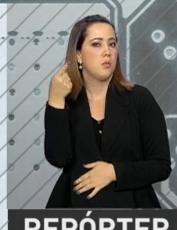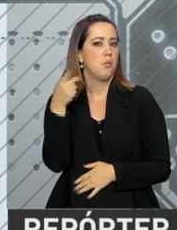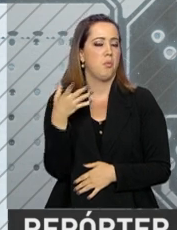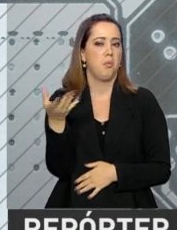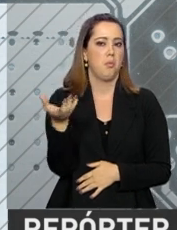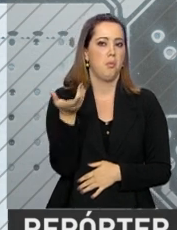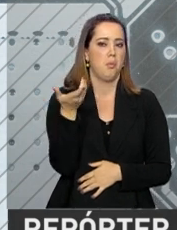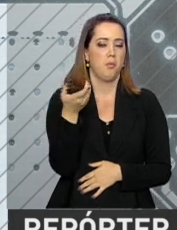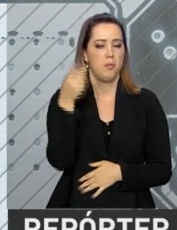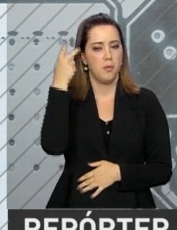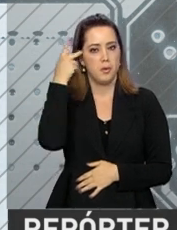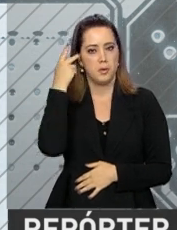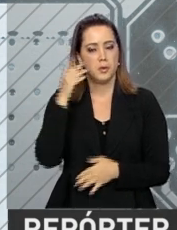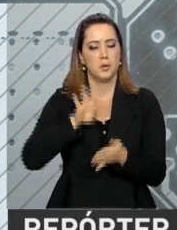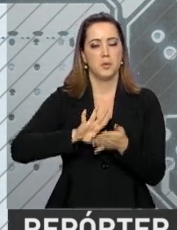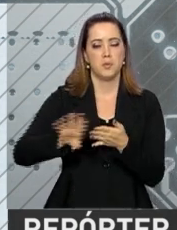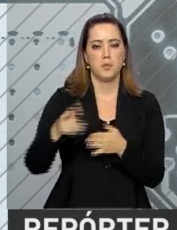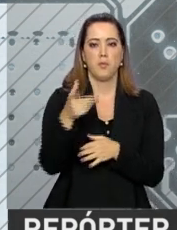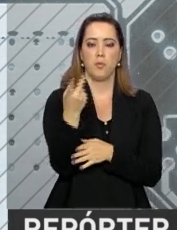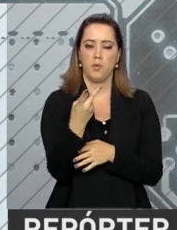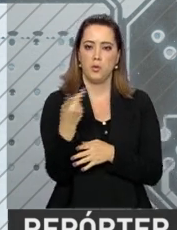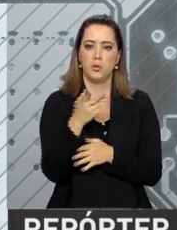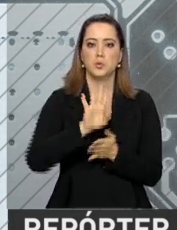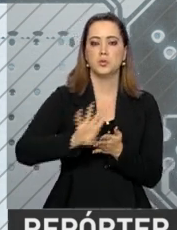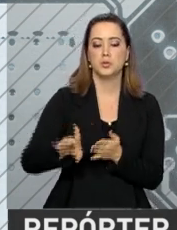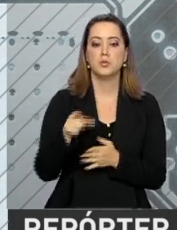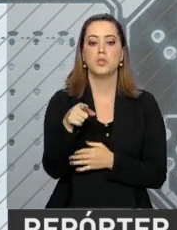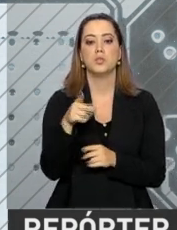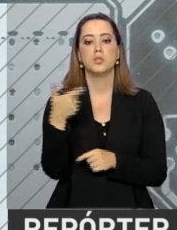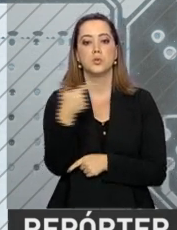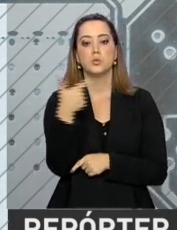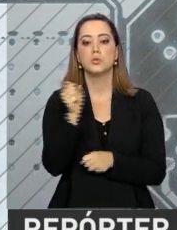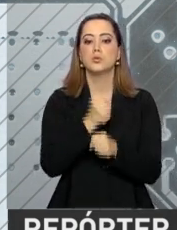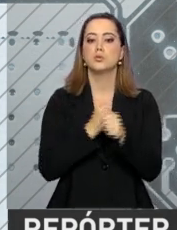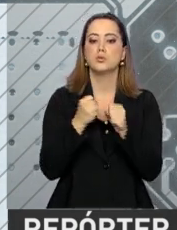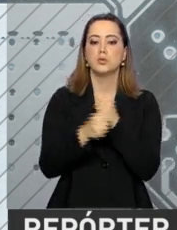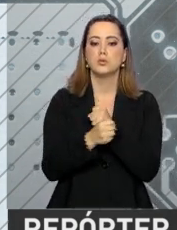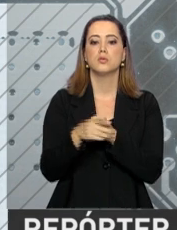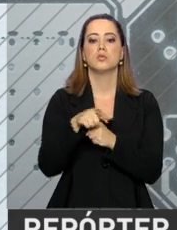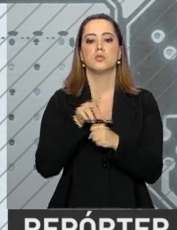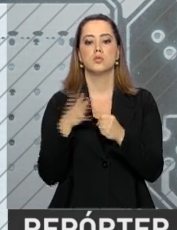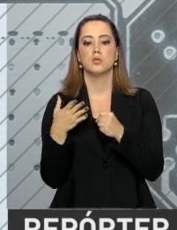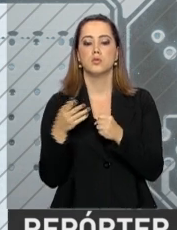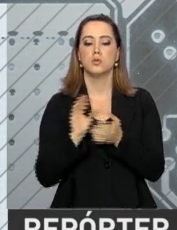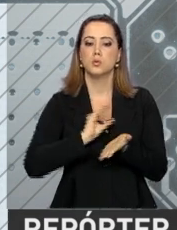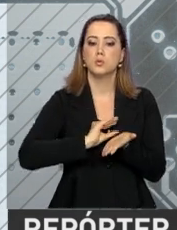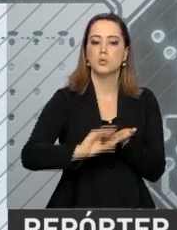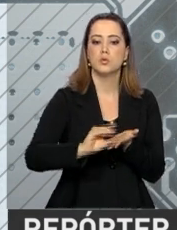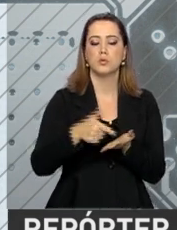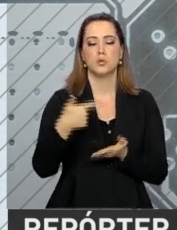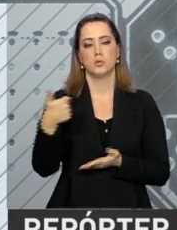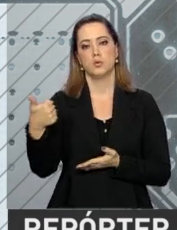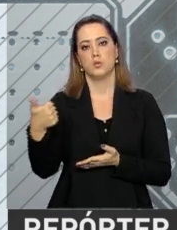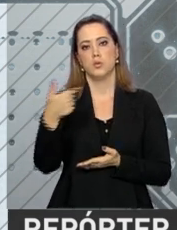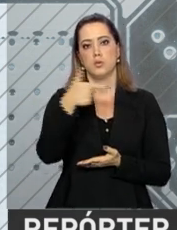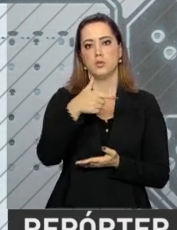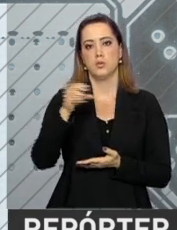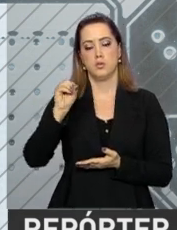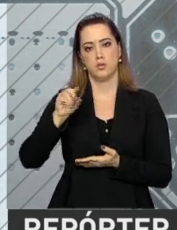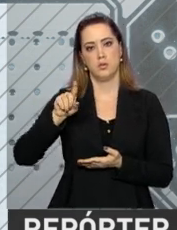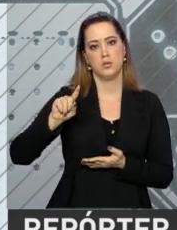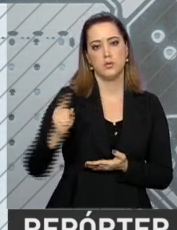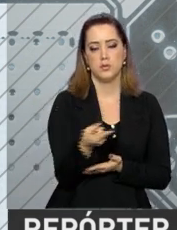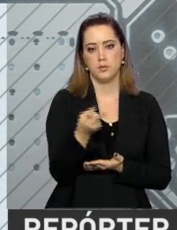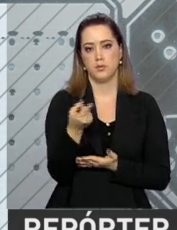ao edital. O prazo para execução dos projetos é de 2 anos e o limite limite do subsídio é de R$ 120 mil